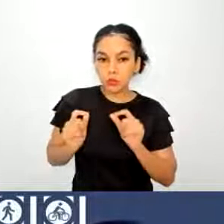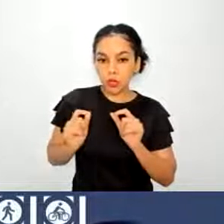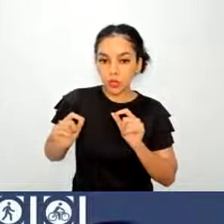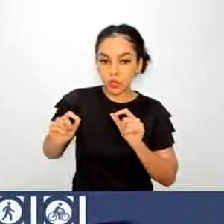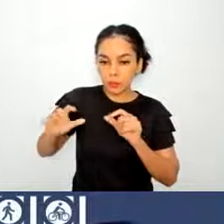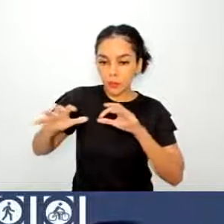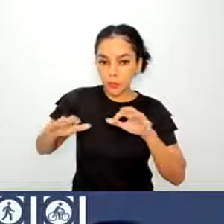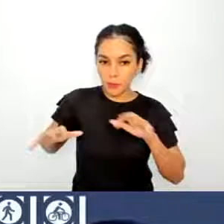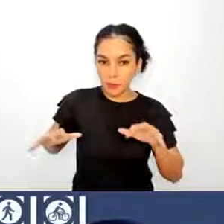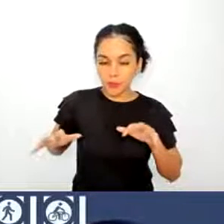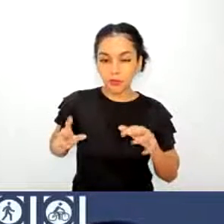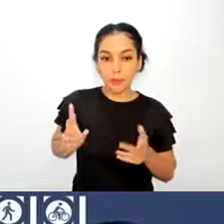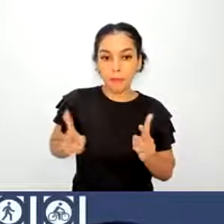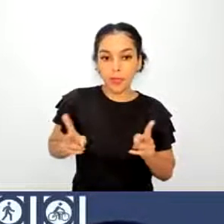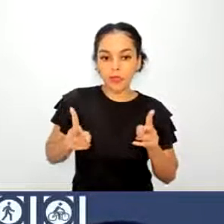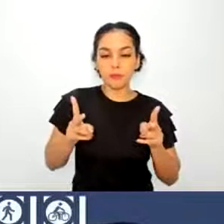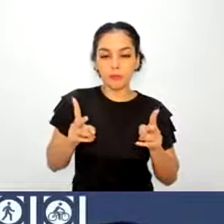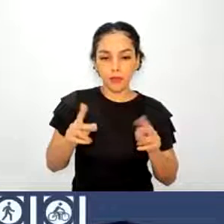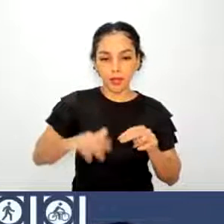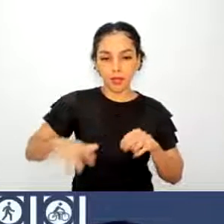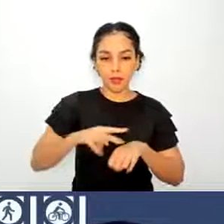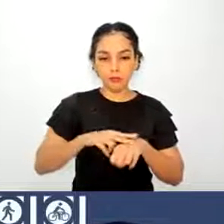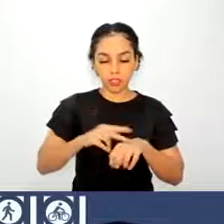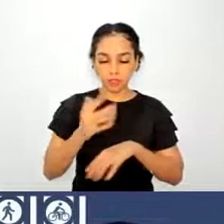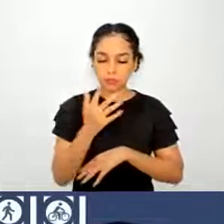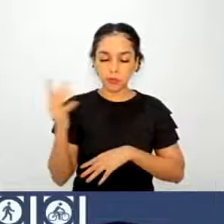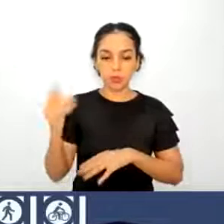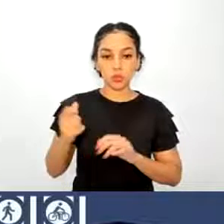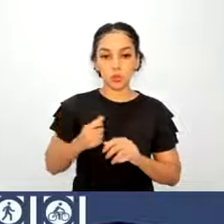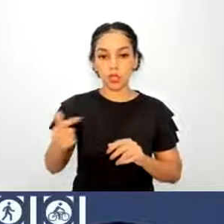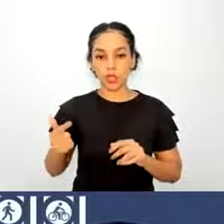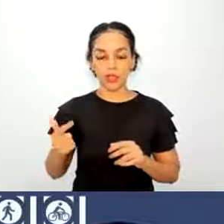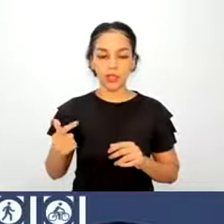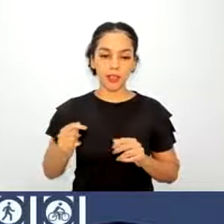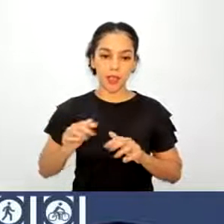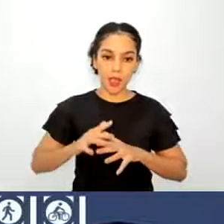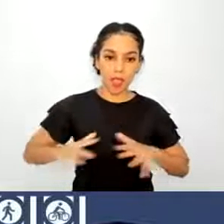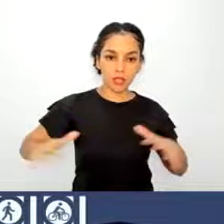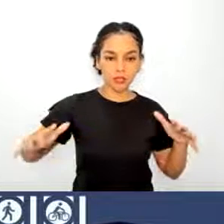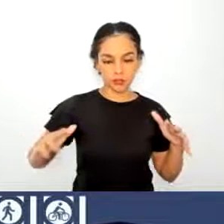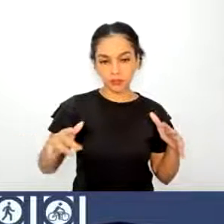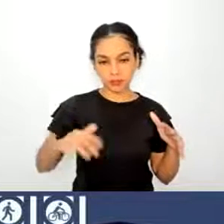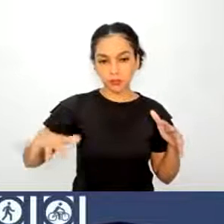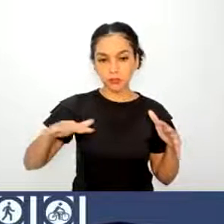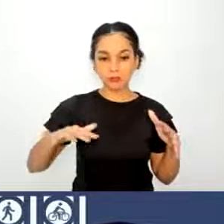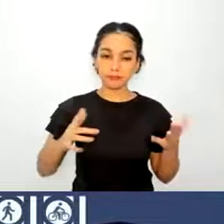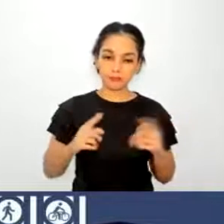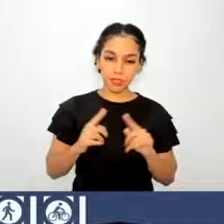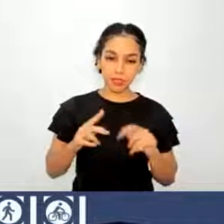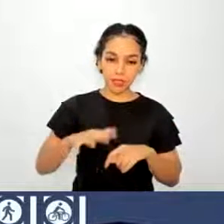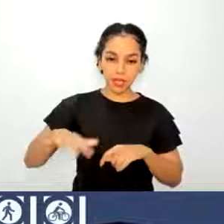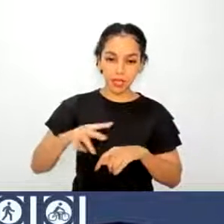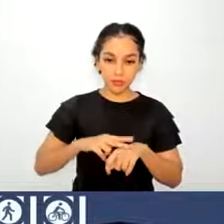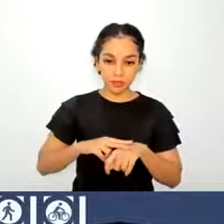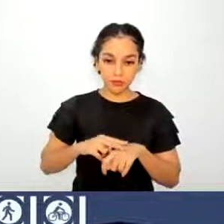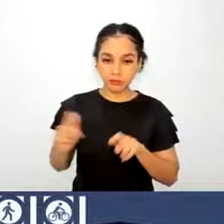área verde do que grandes parques. Mas, efetivamente, você tem razão que a área verde é bastante modesta, justamente porque eles